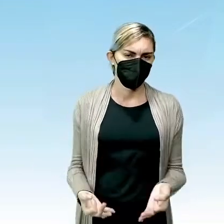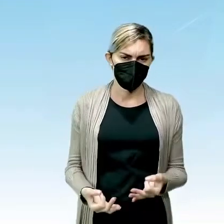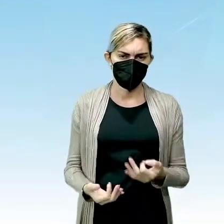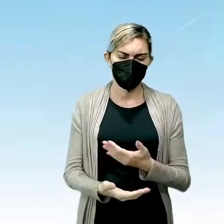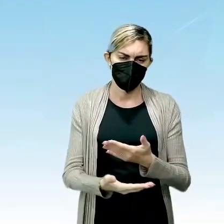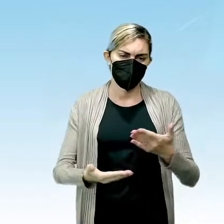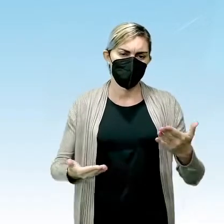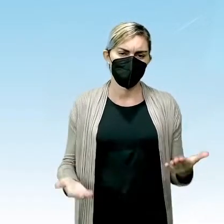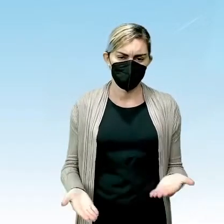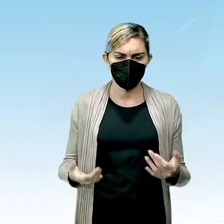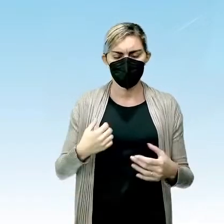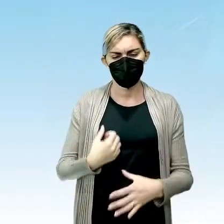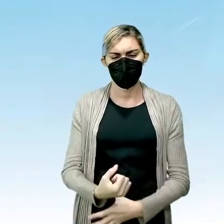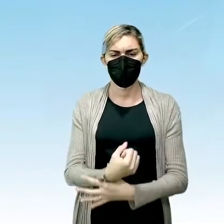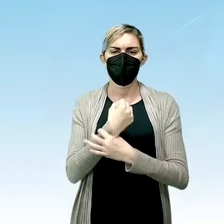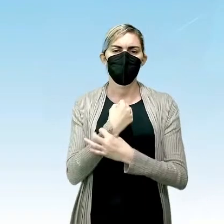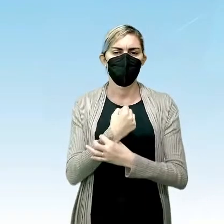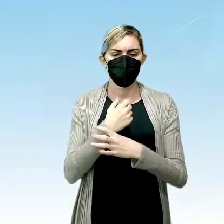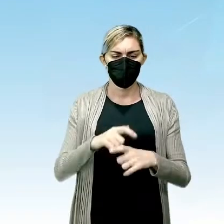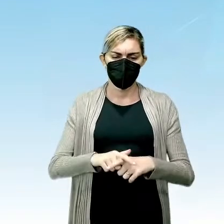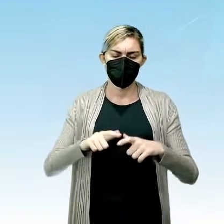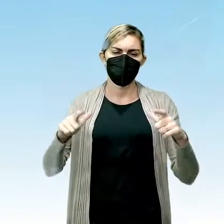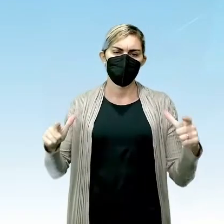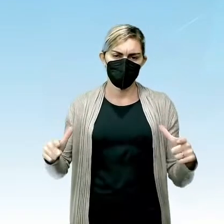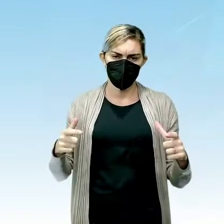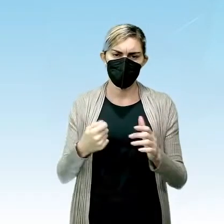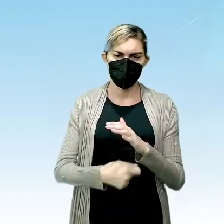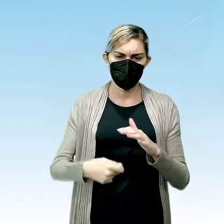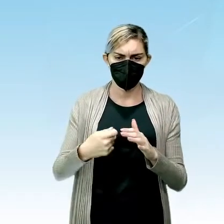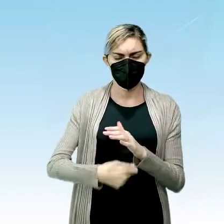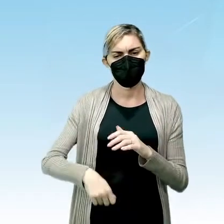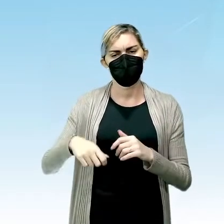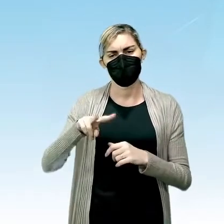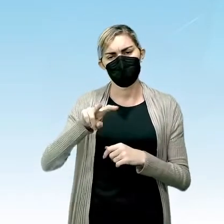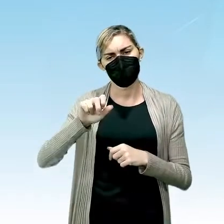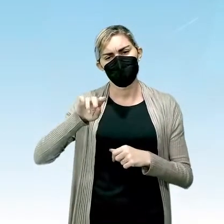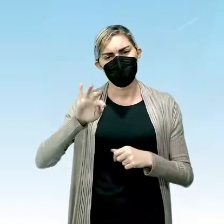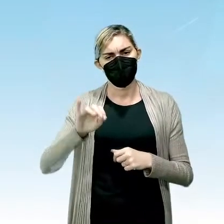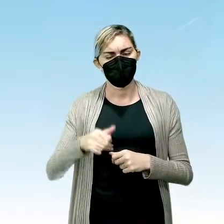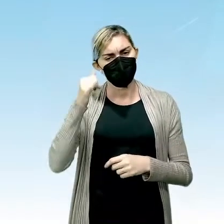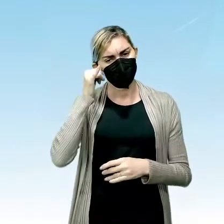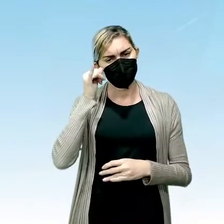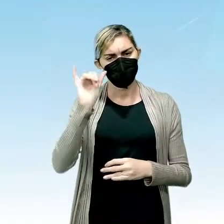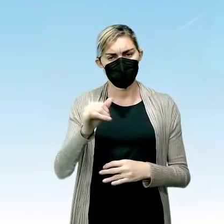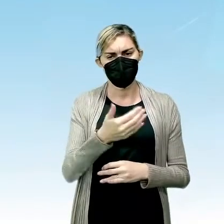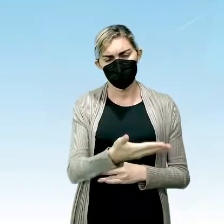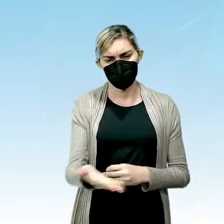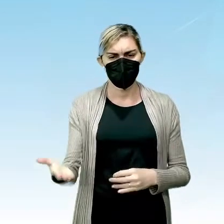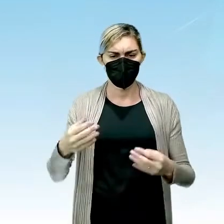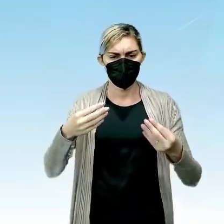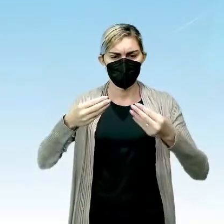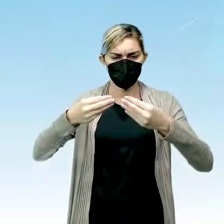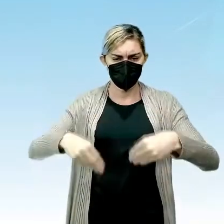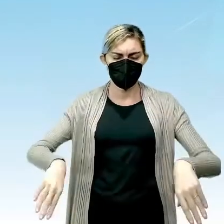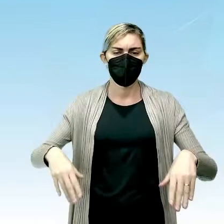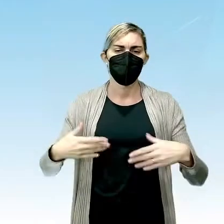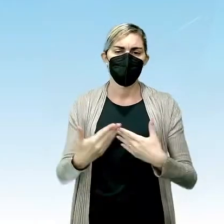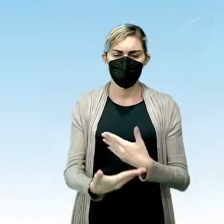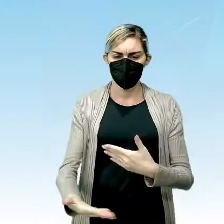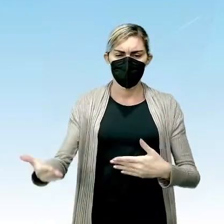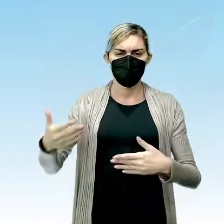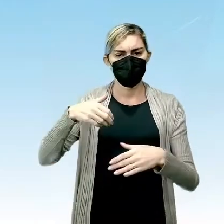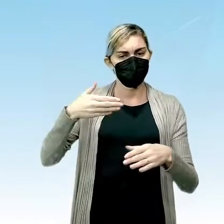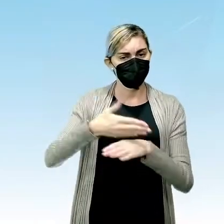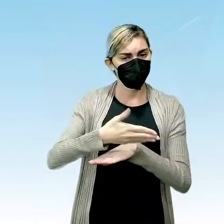ela vai garantir maior resistência à célula vegetal, evitando assim a sua ruptura pela entrada de água.